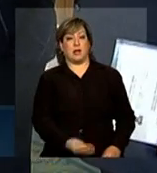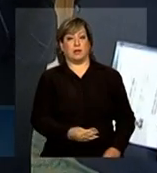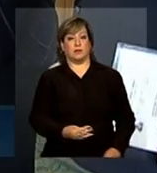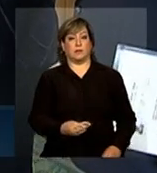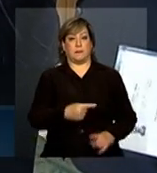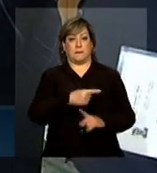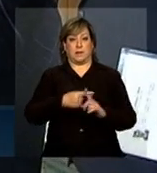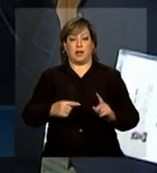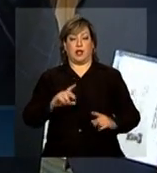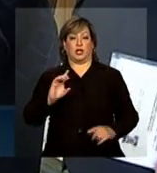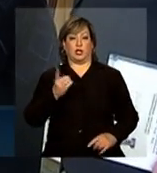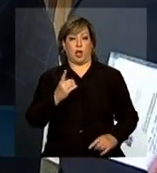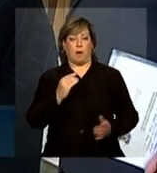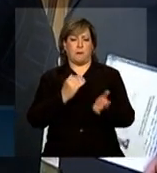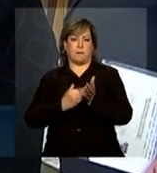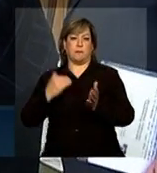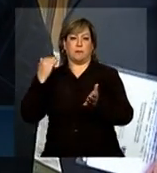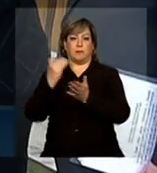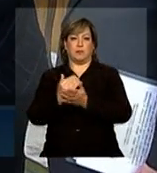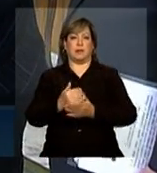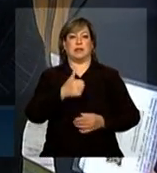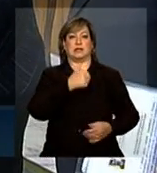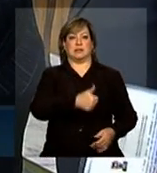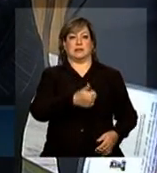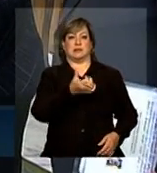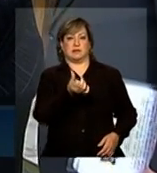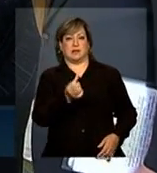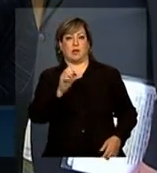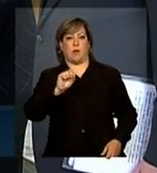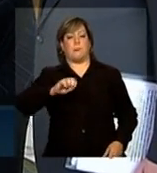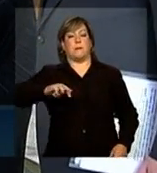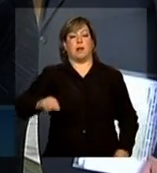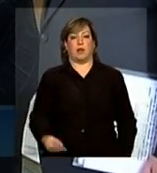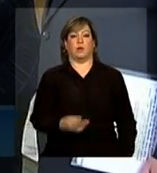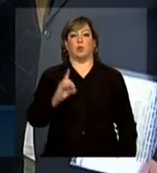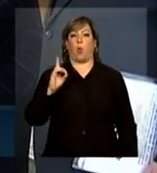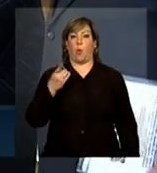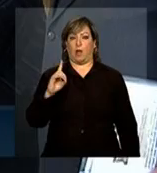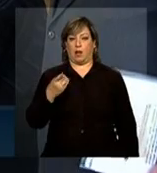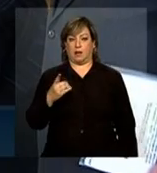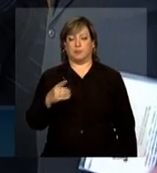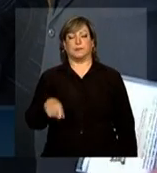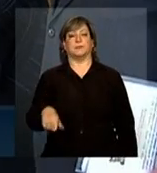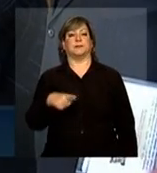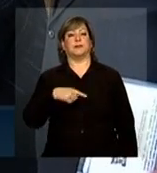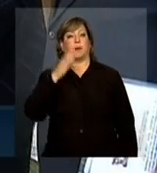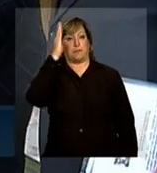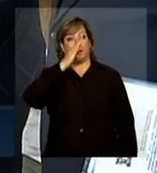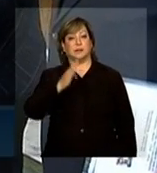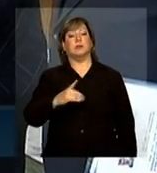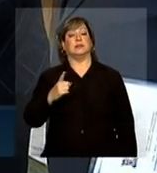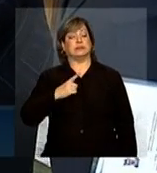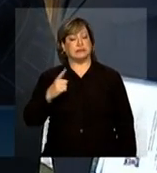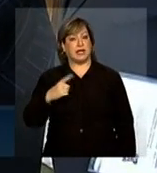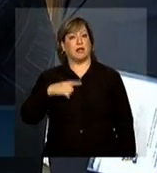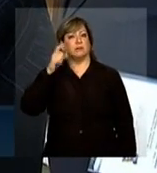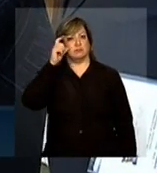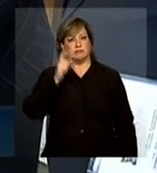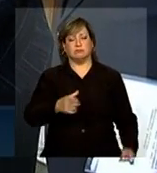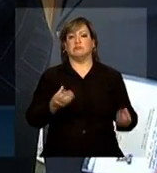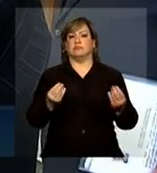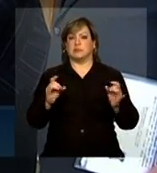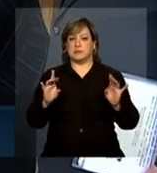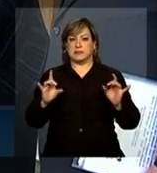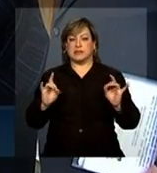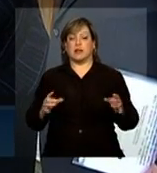e meio de dólares para 168 milhões de dólares. O Brasil tem um interesse especial em